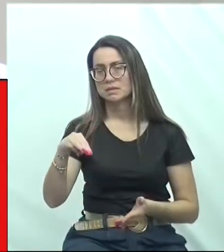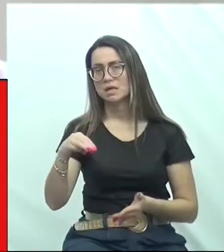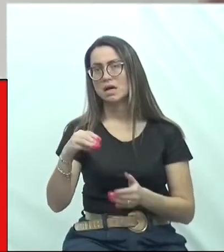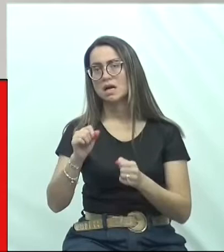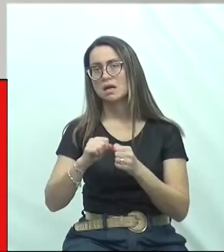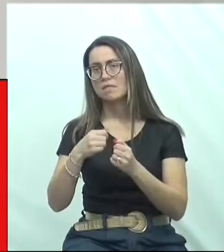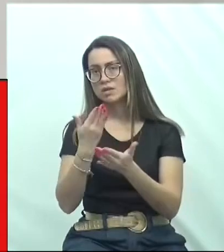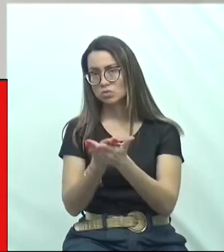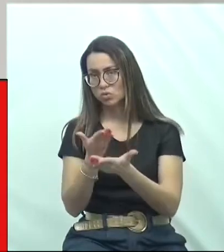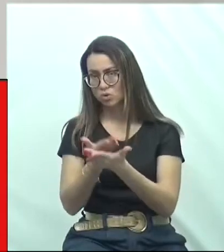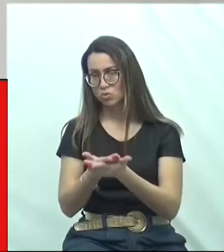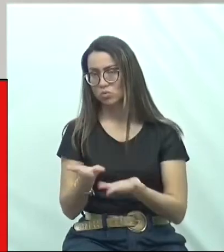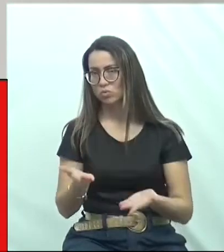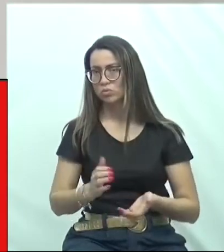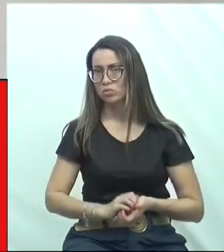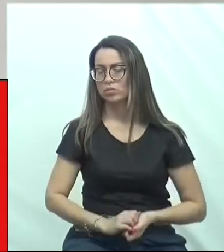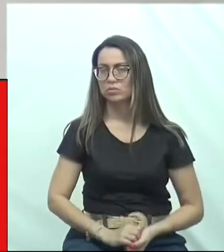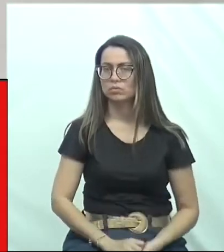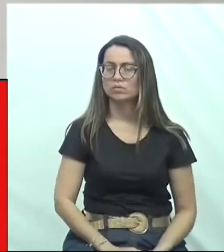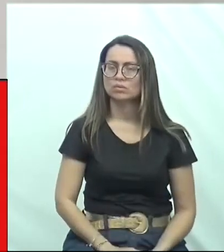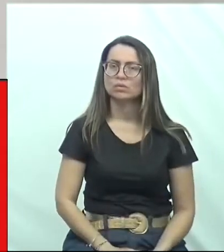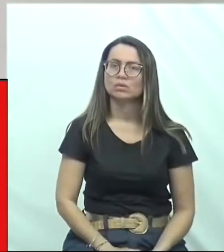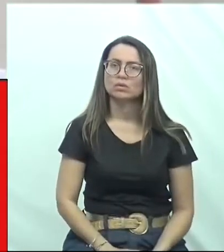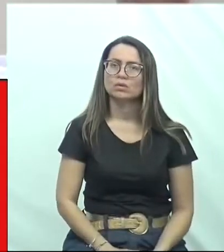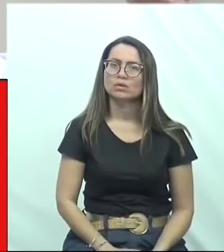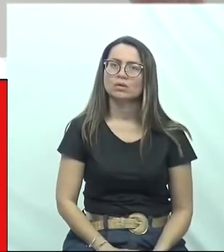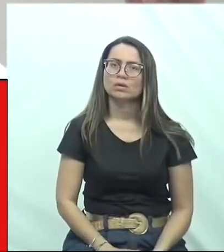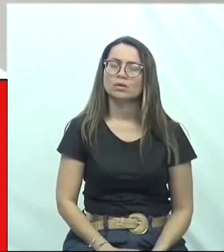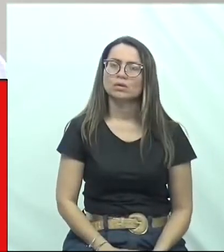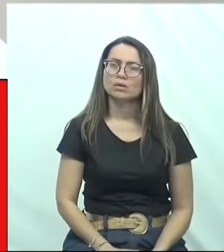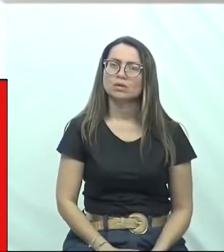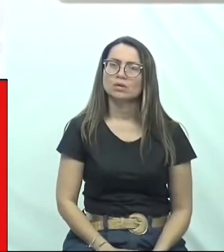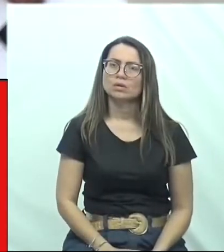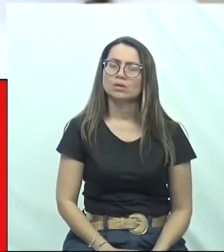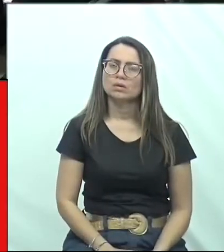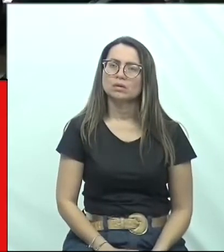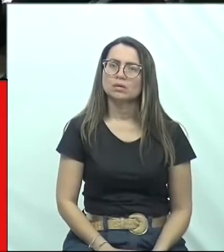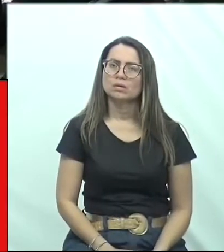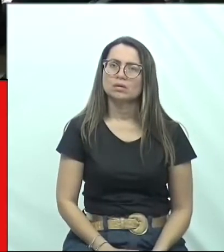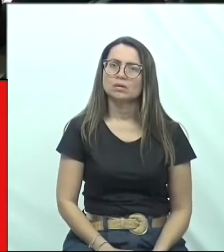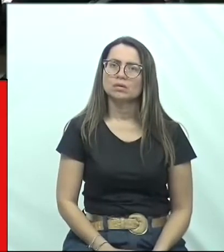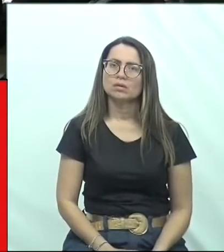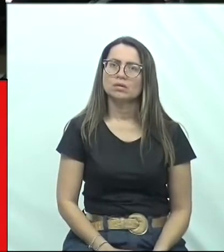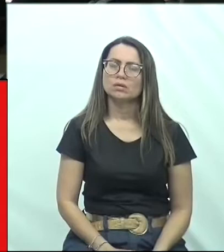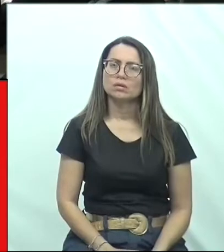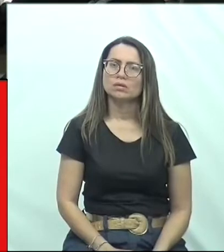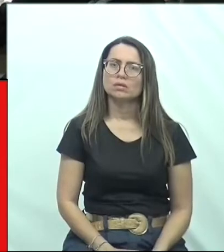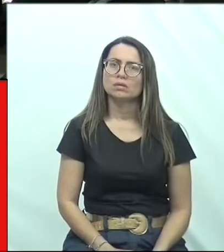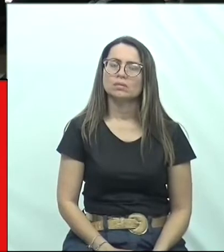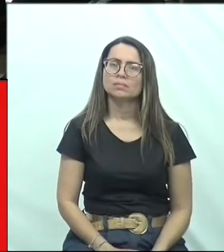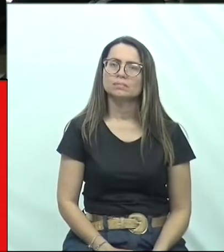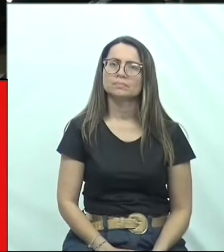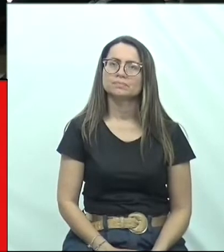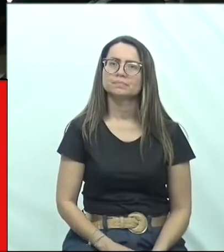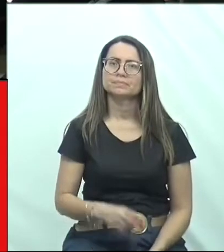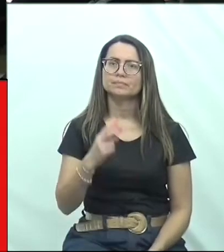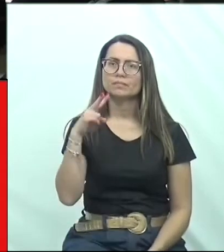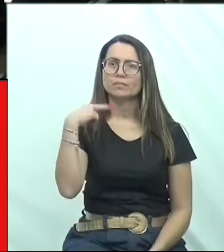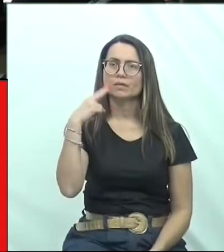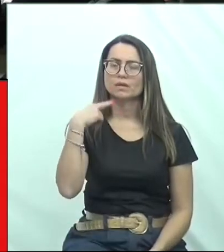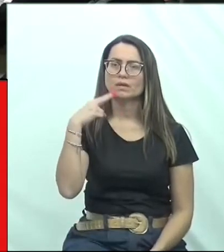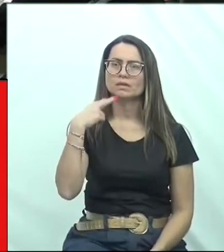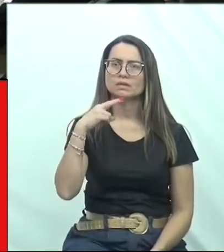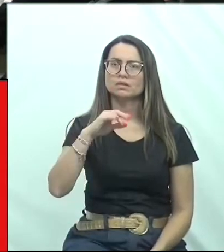mas o nosso. Nós vamos fazer... Esse é o primeiro passo, não é isso? Não. Questão de ética do vereador